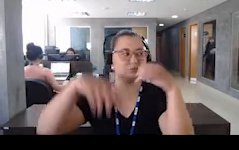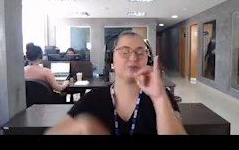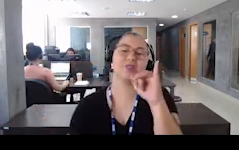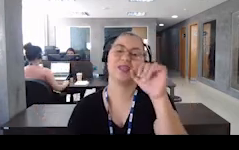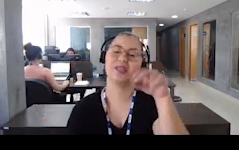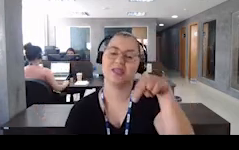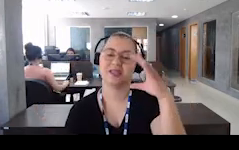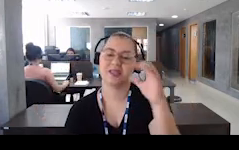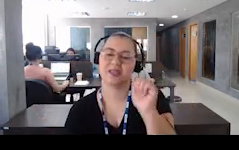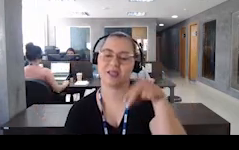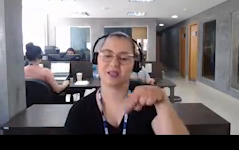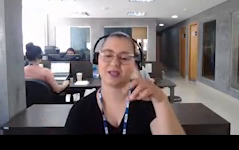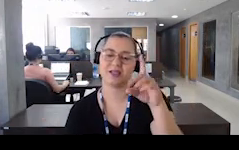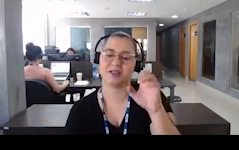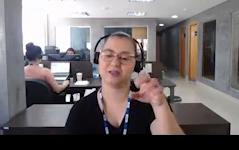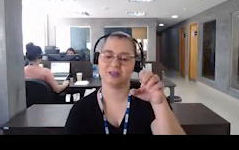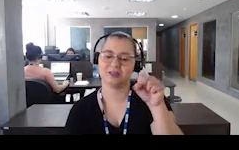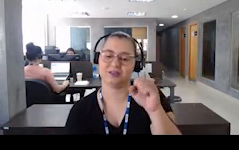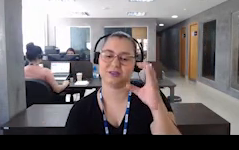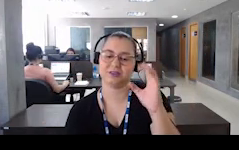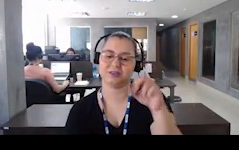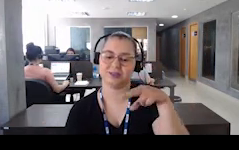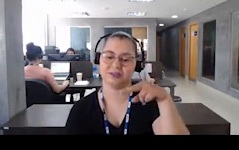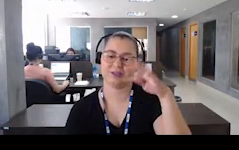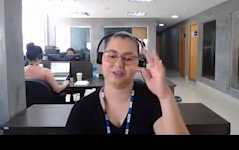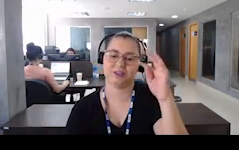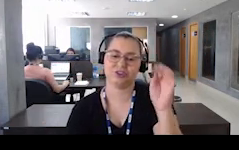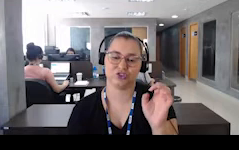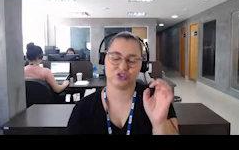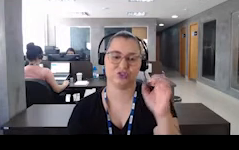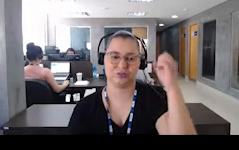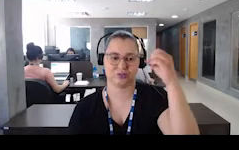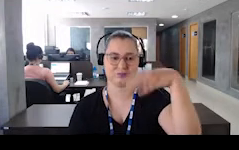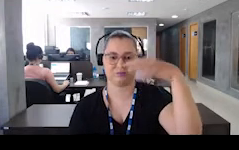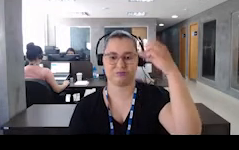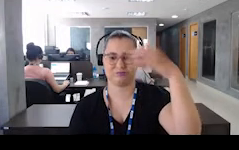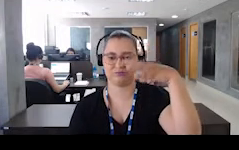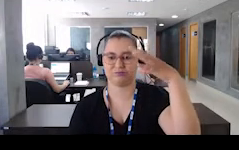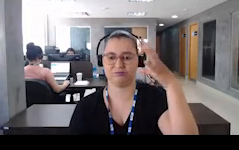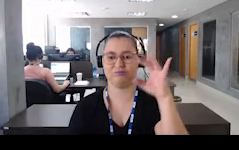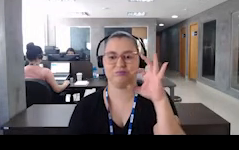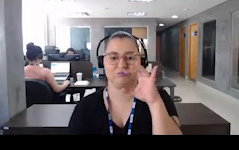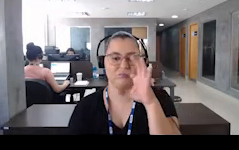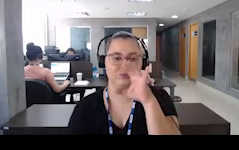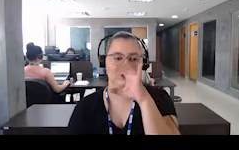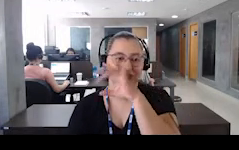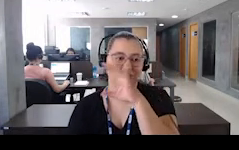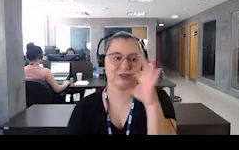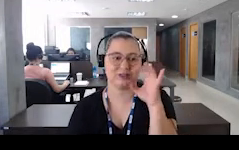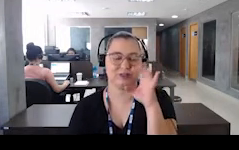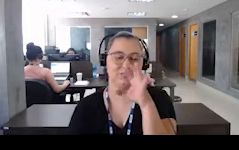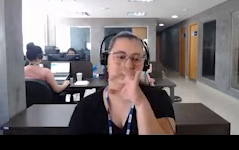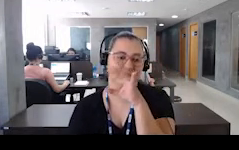lâmpada incandescente é essa lâmpada aqui, ó, que ela aquece bastante quando tem o quê? Quando ela